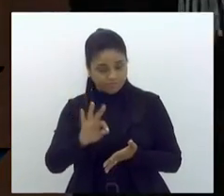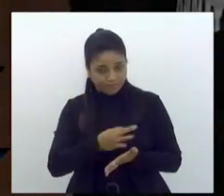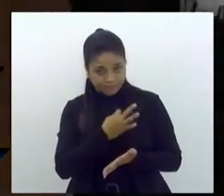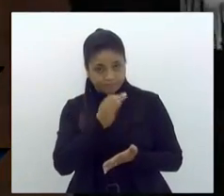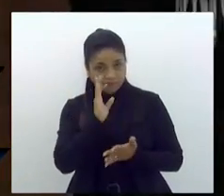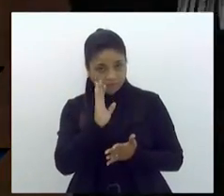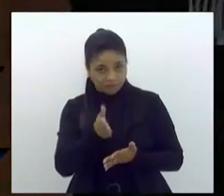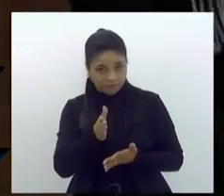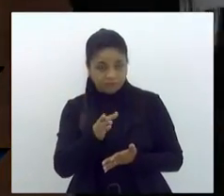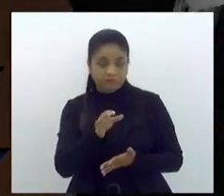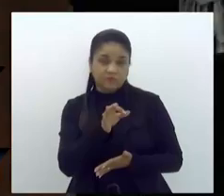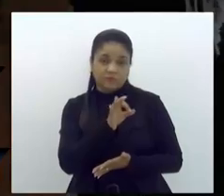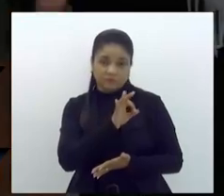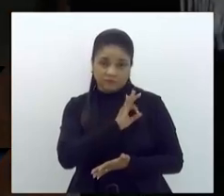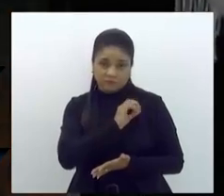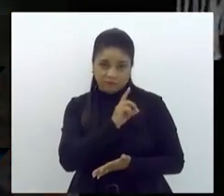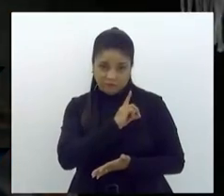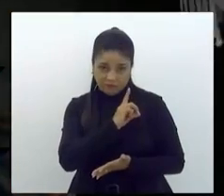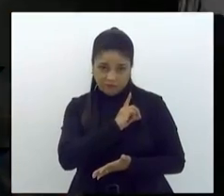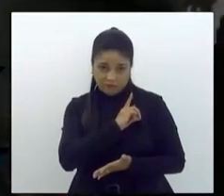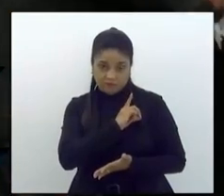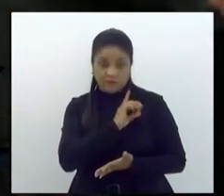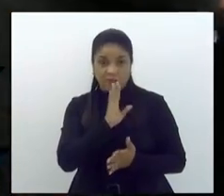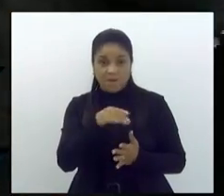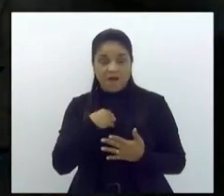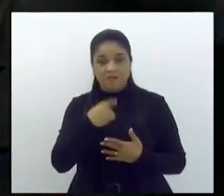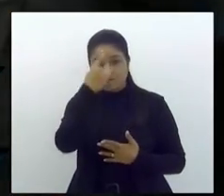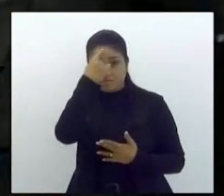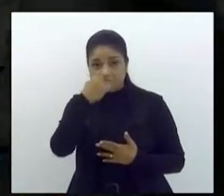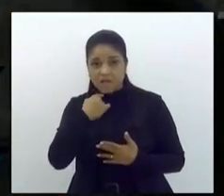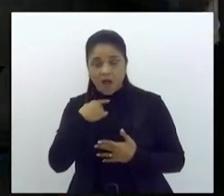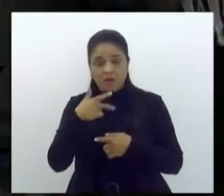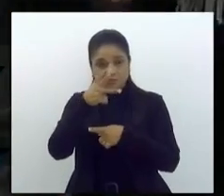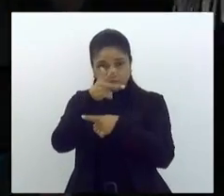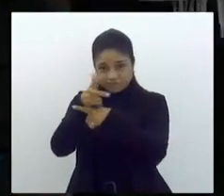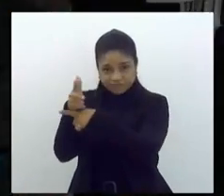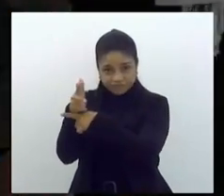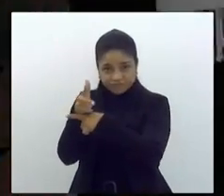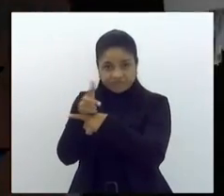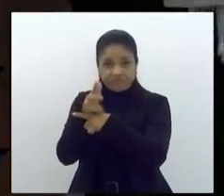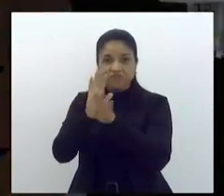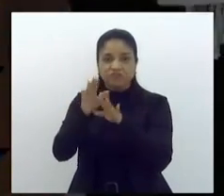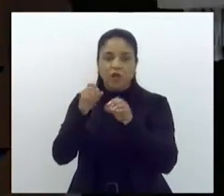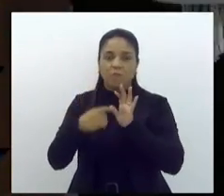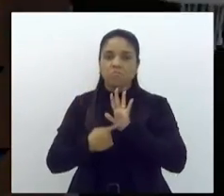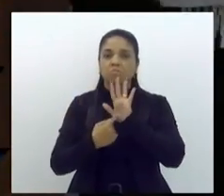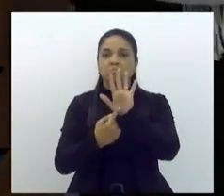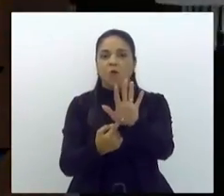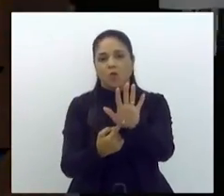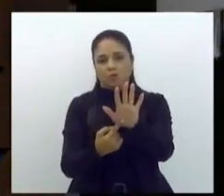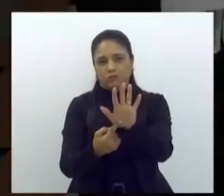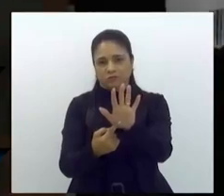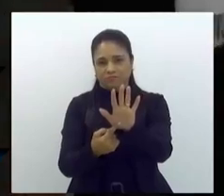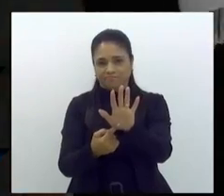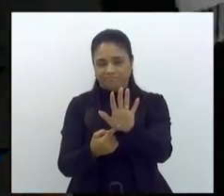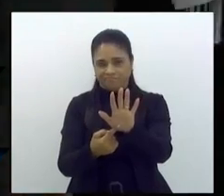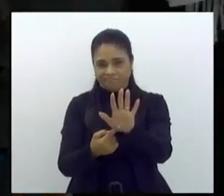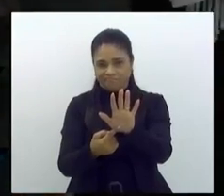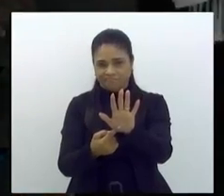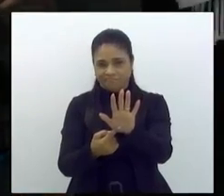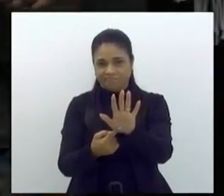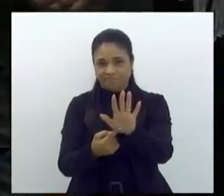mas as imagens falam por si só e as imagens São